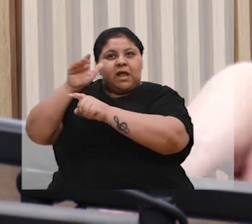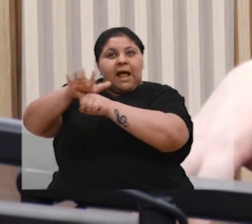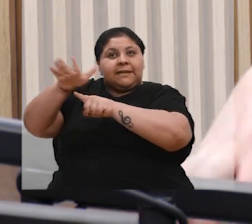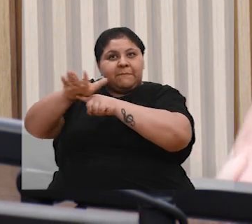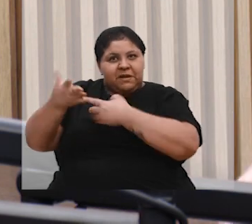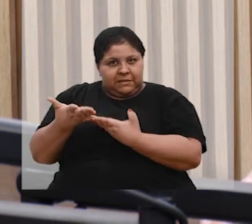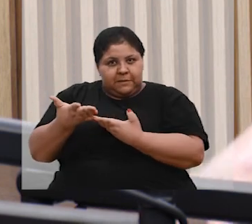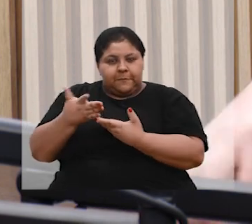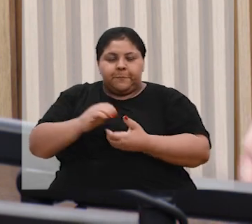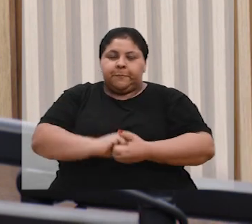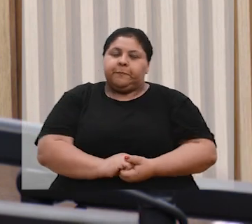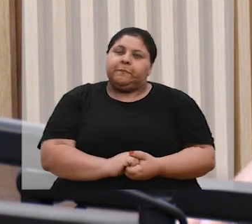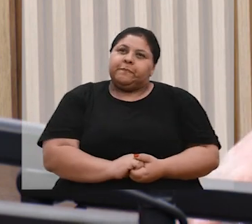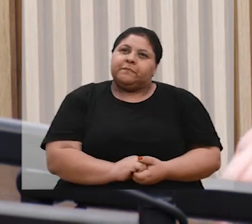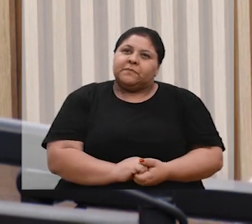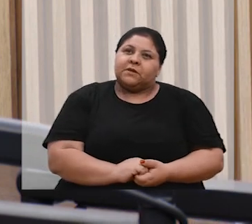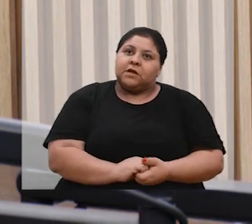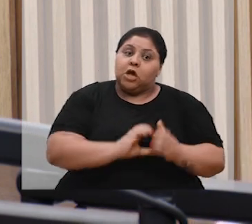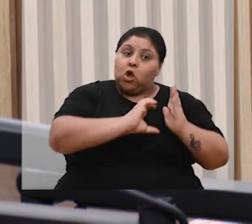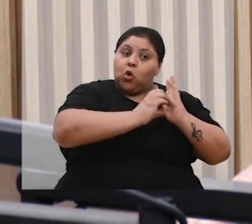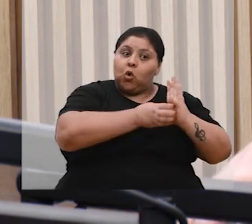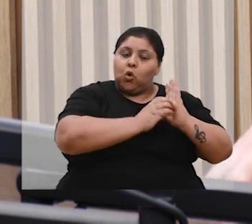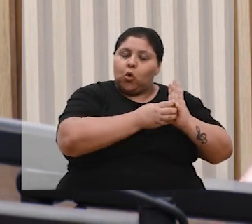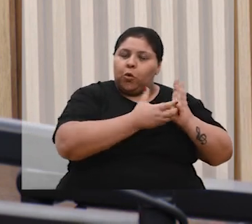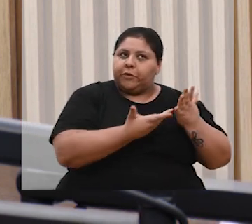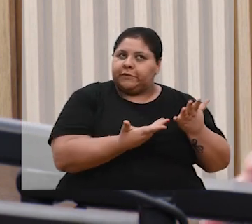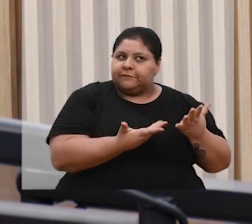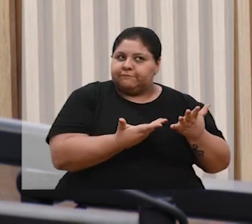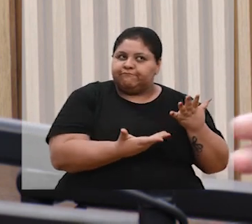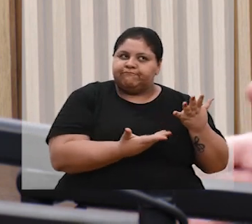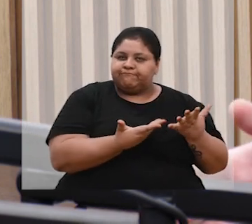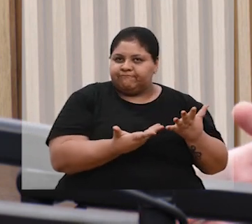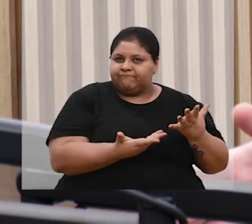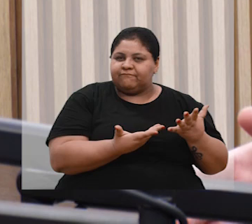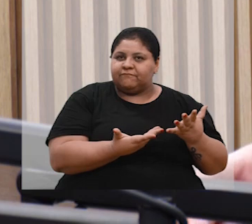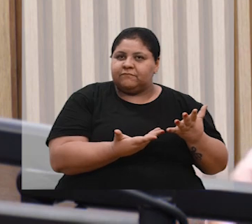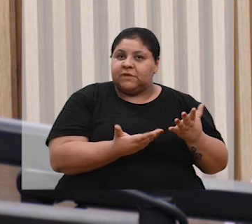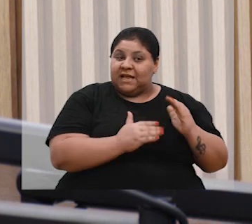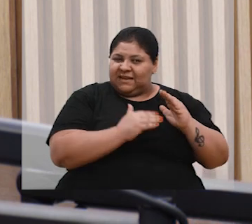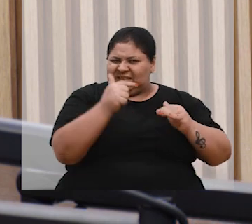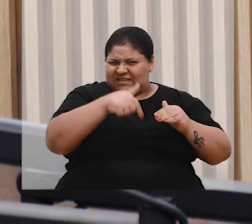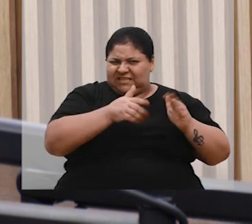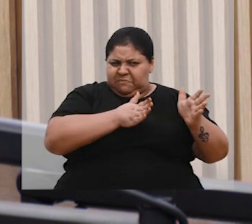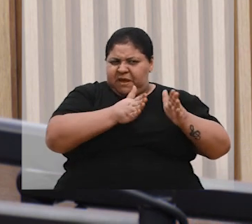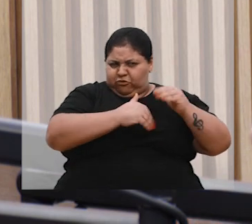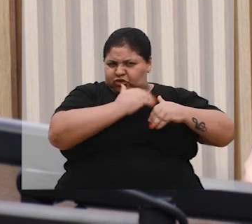trabalhador. Os partidos não deixam de ser, de certa forma, nessa evolução,